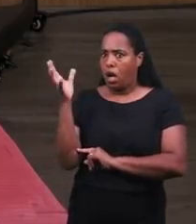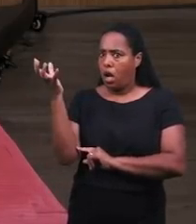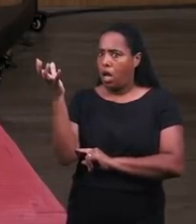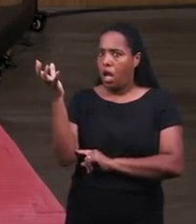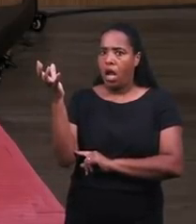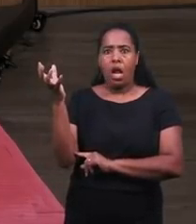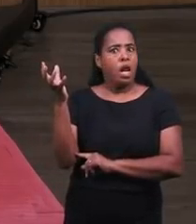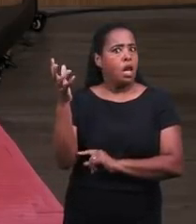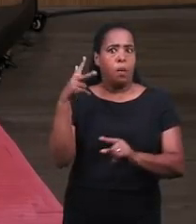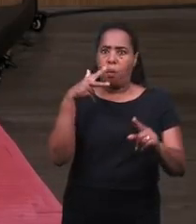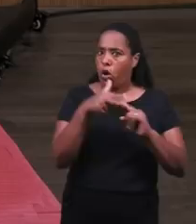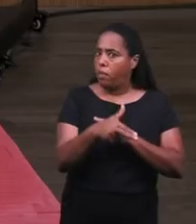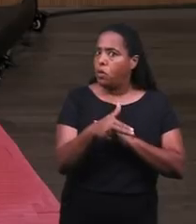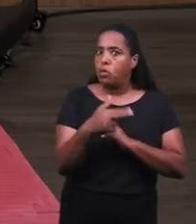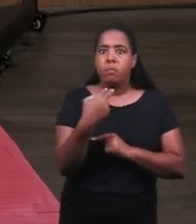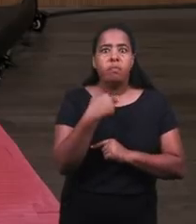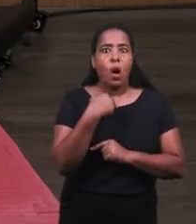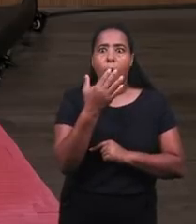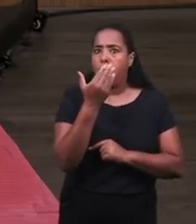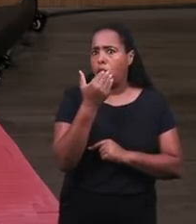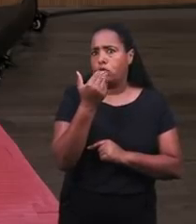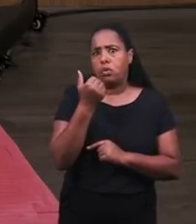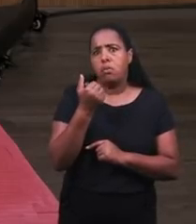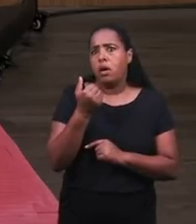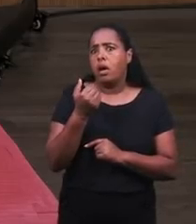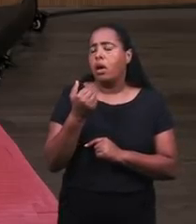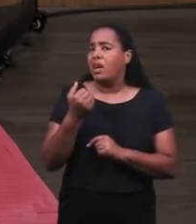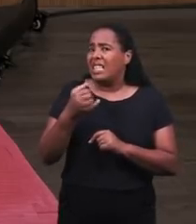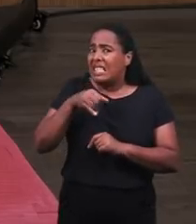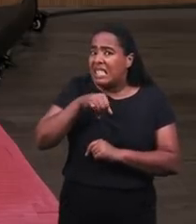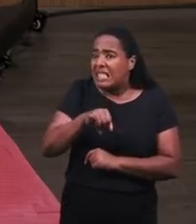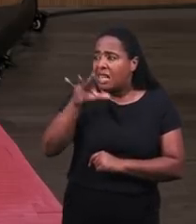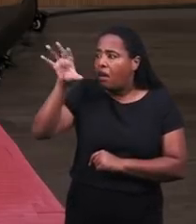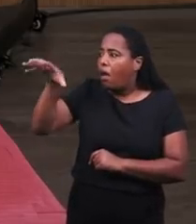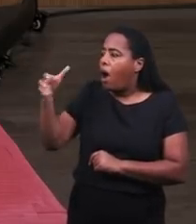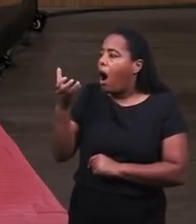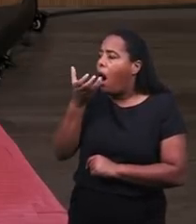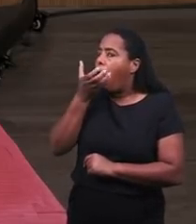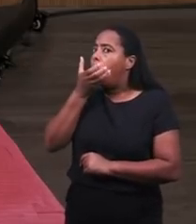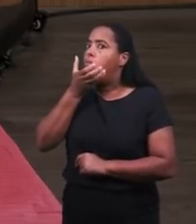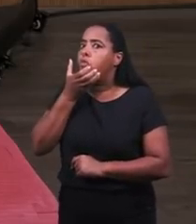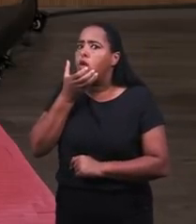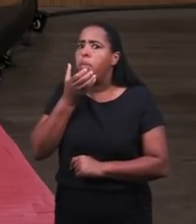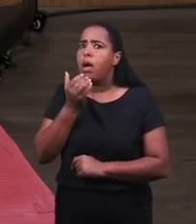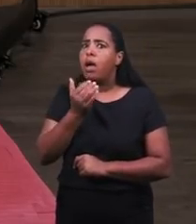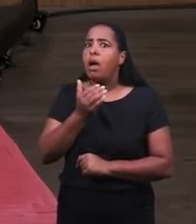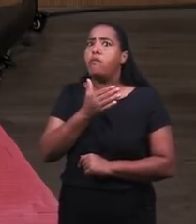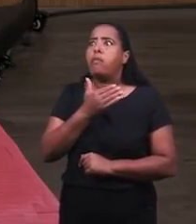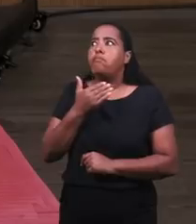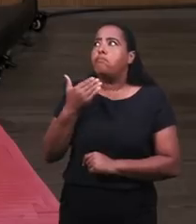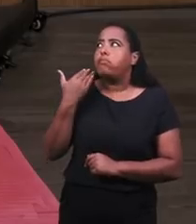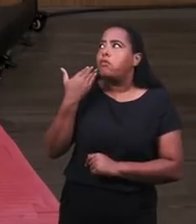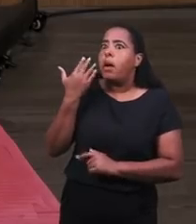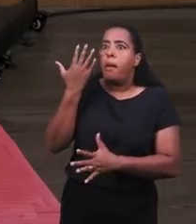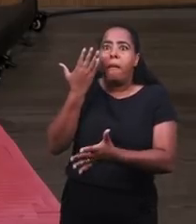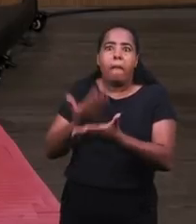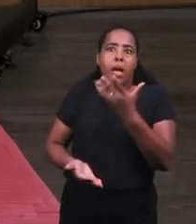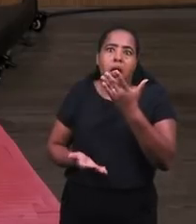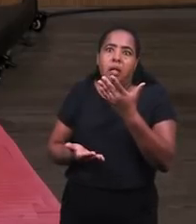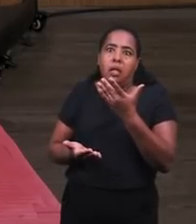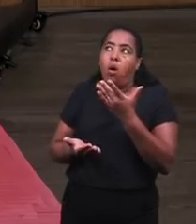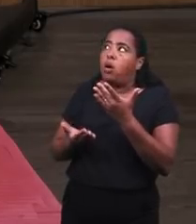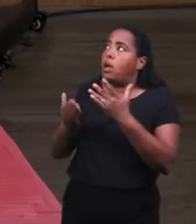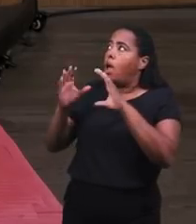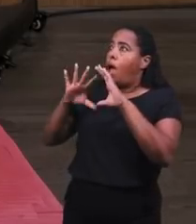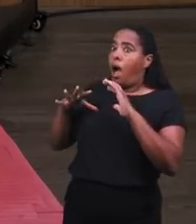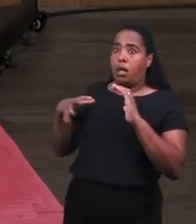perder a bênção de Deus, eles iam perder a vida eterna, eles iam morrer. Mas Adão e Eva obedecer